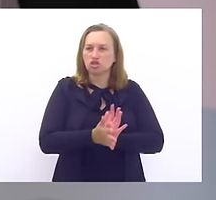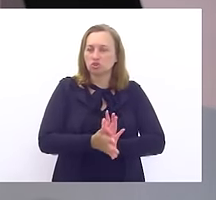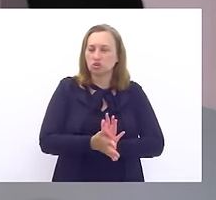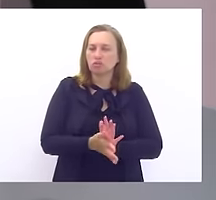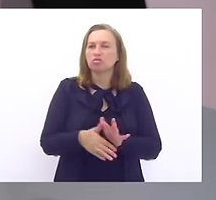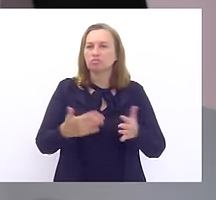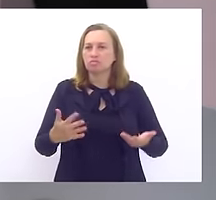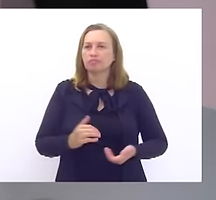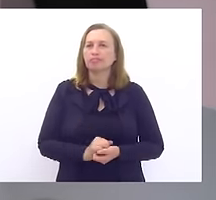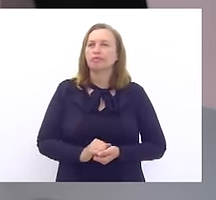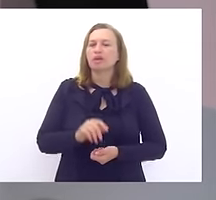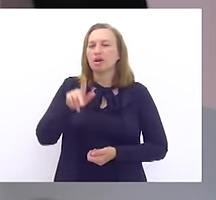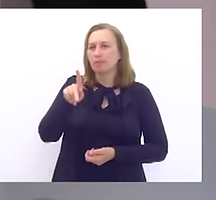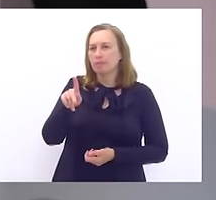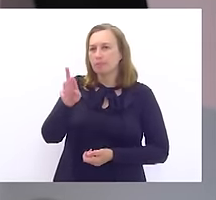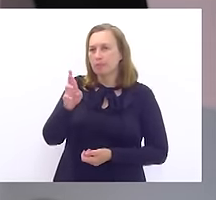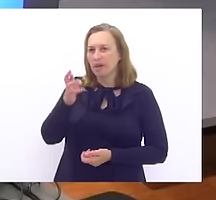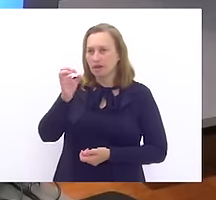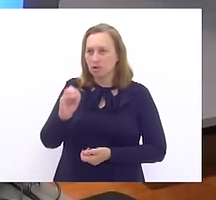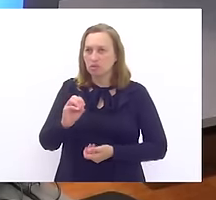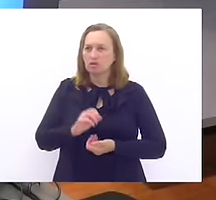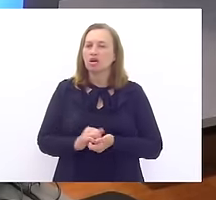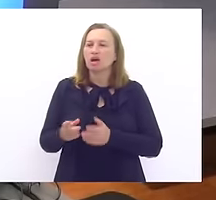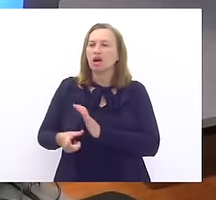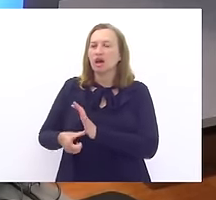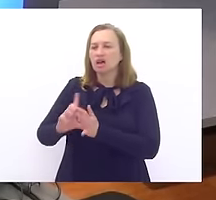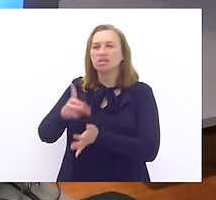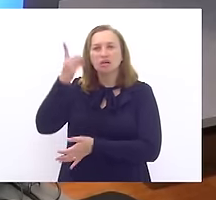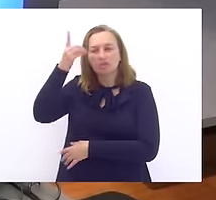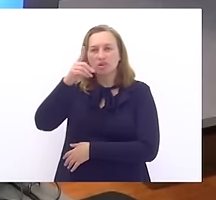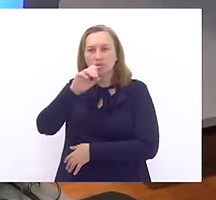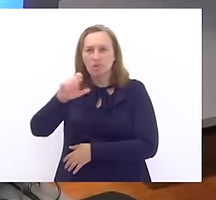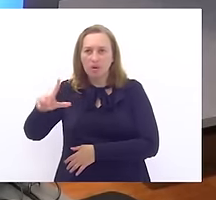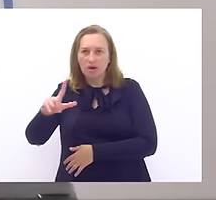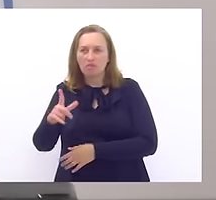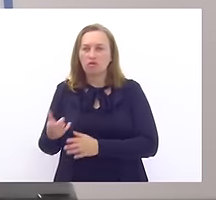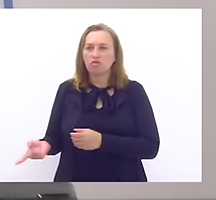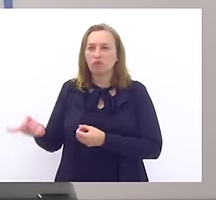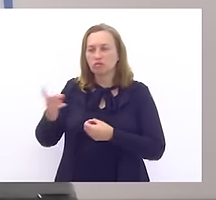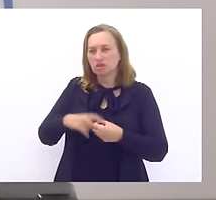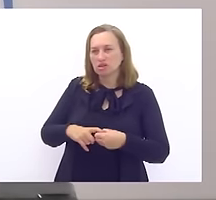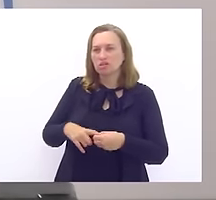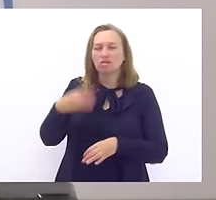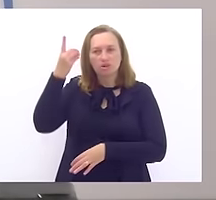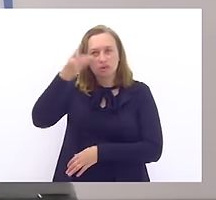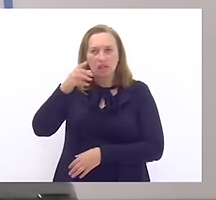Senhor antes do deputado Voltando à pergunta deputada